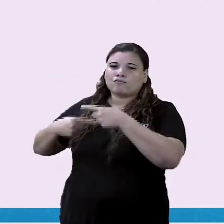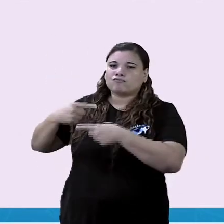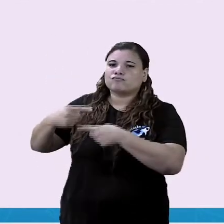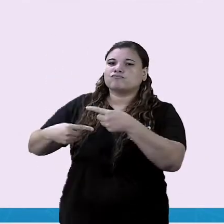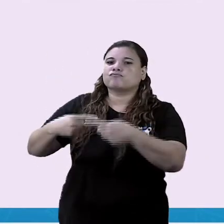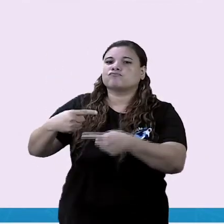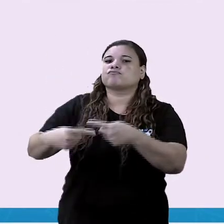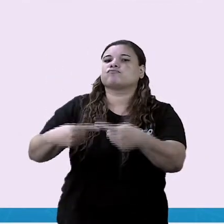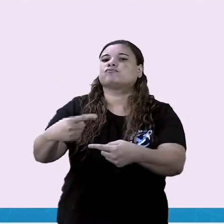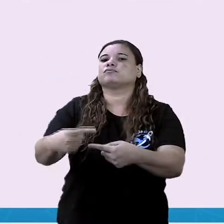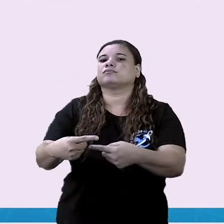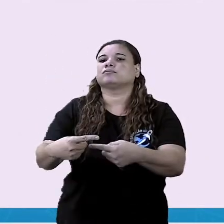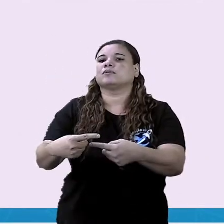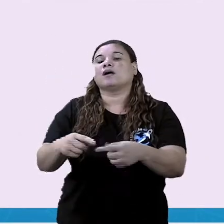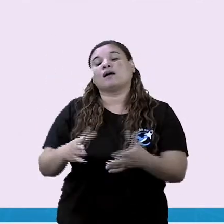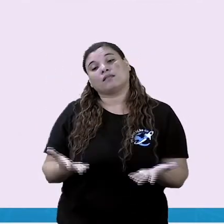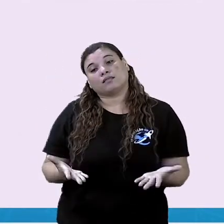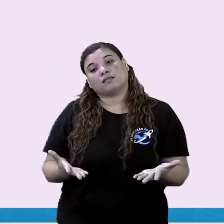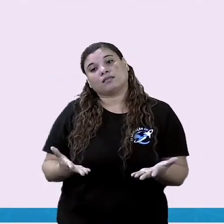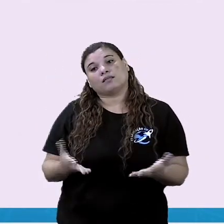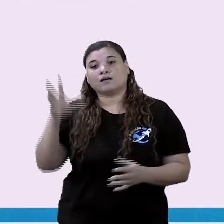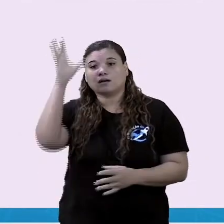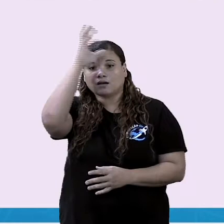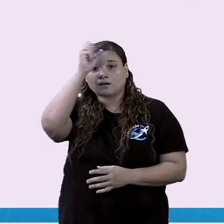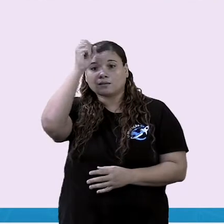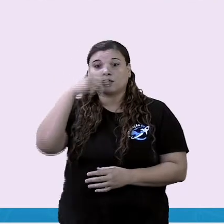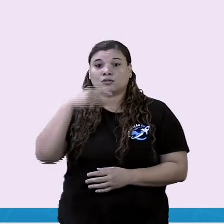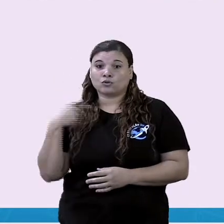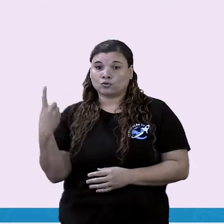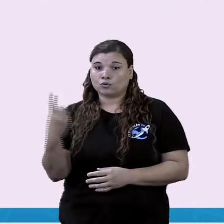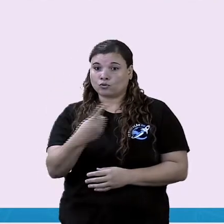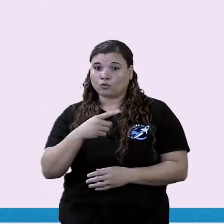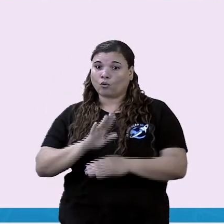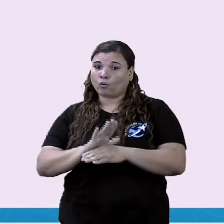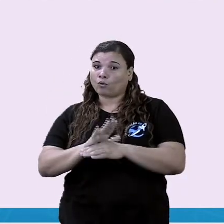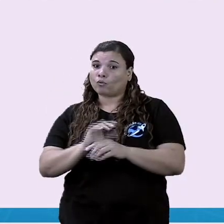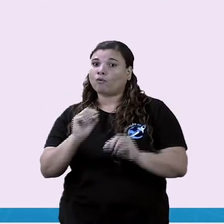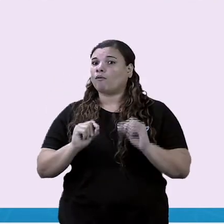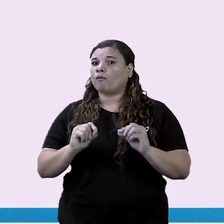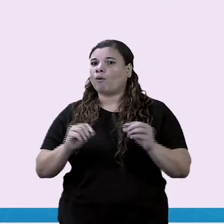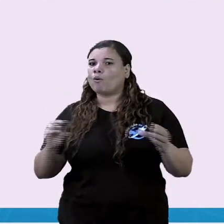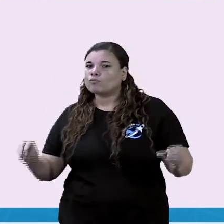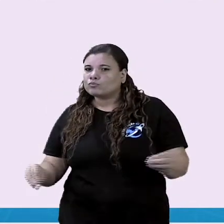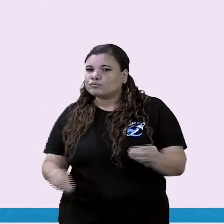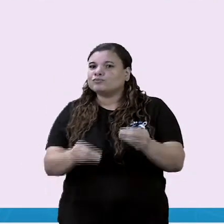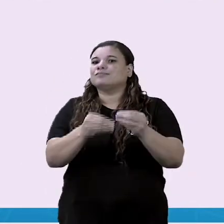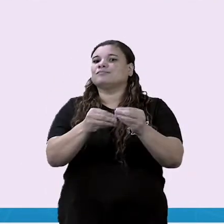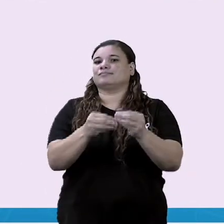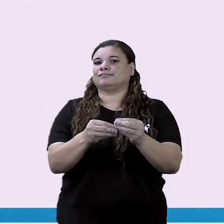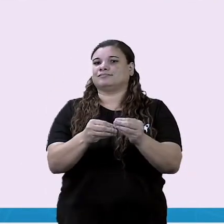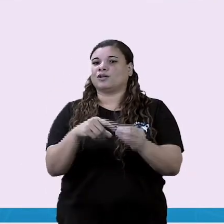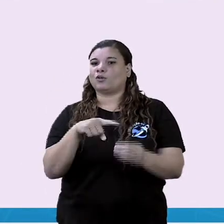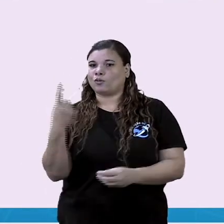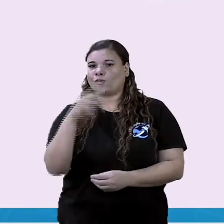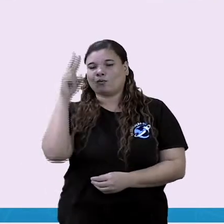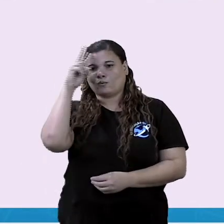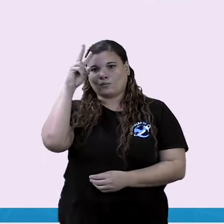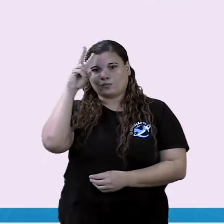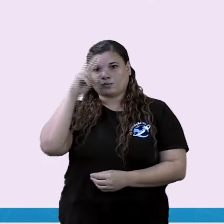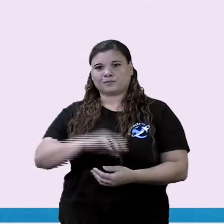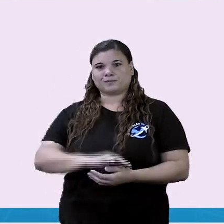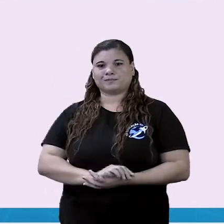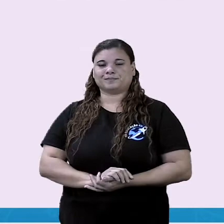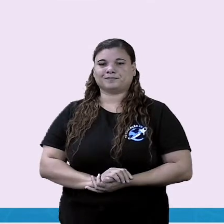vamos fazendo o quê? Complementando essa história, colocando também a nossa história, não é isso mesmo?